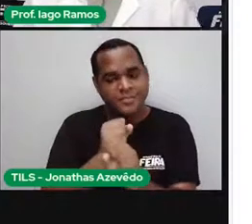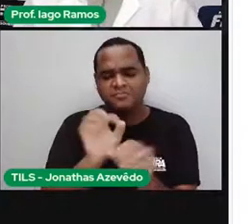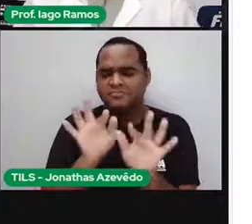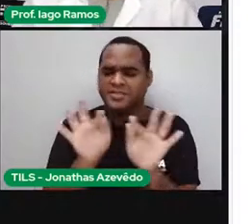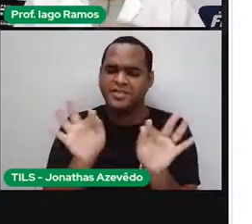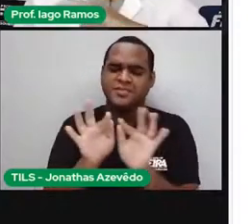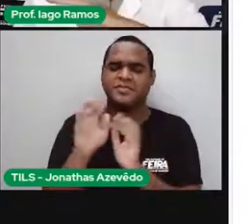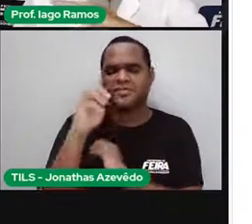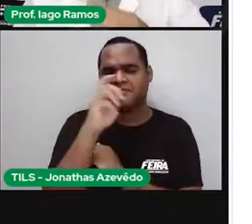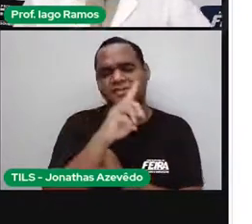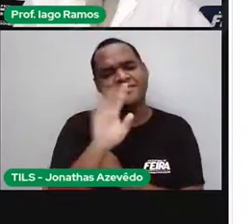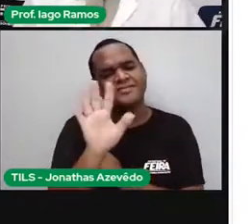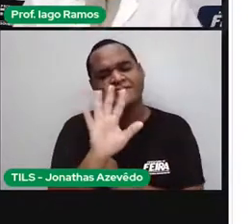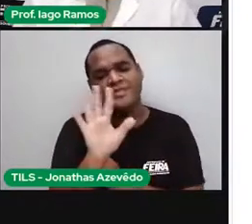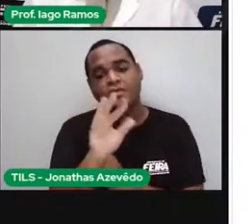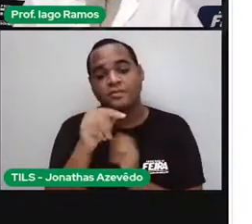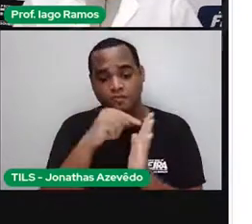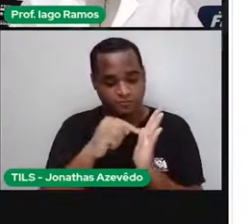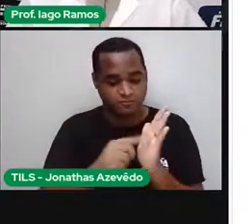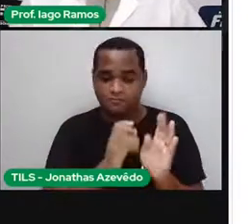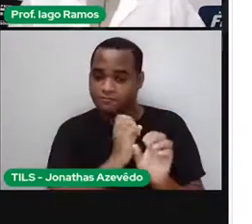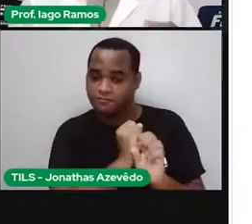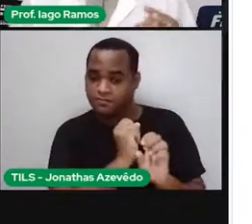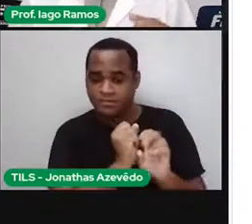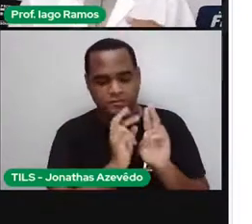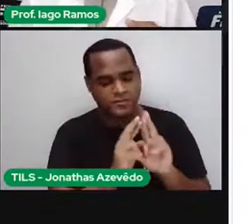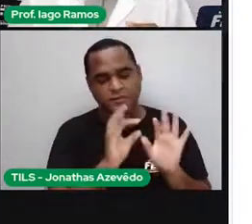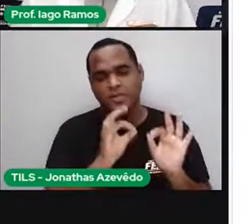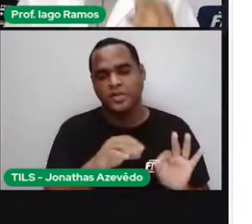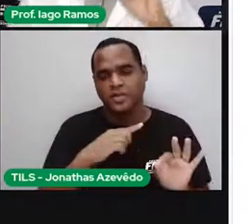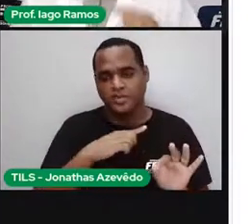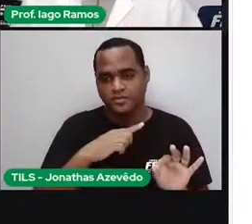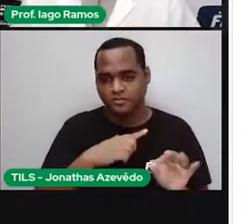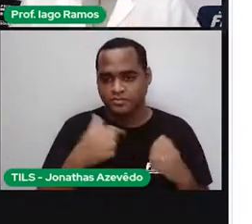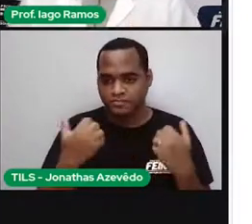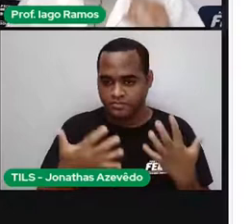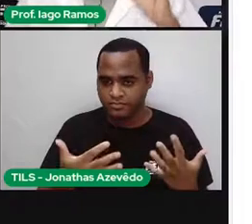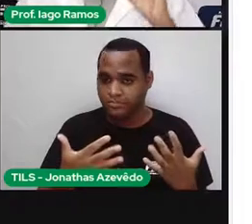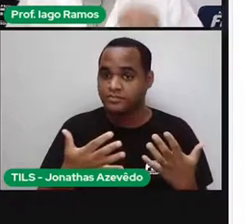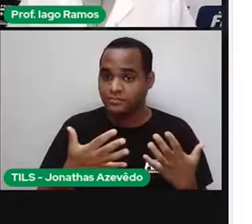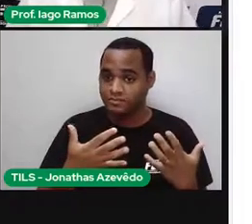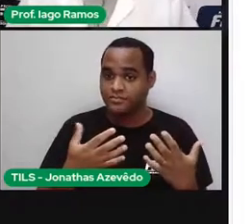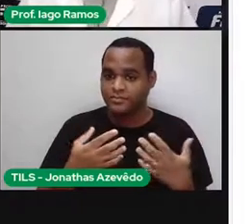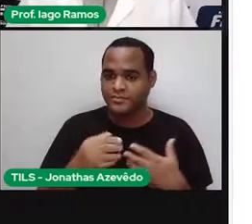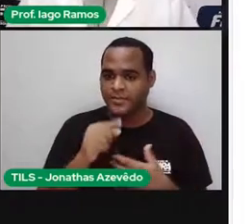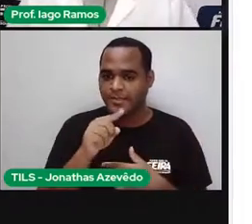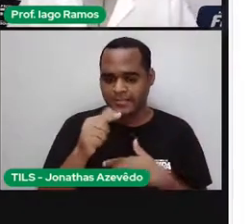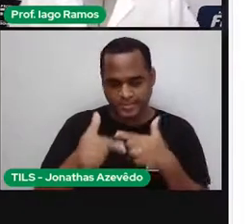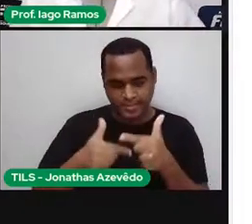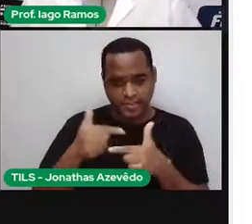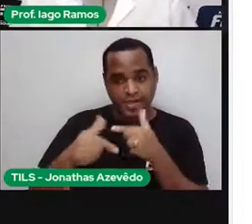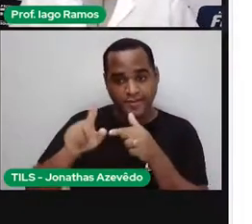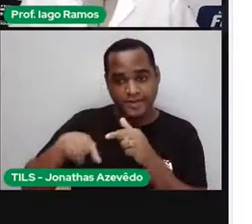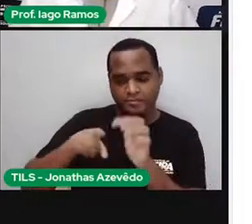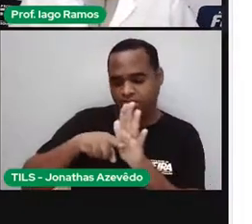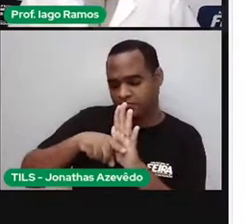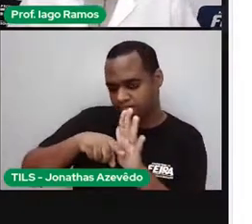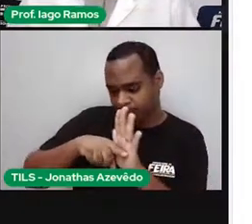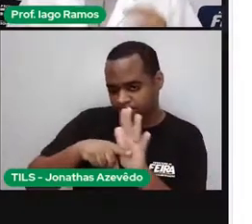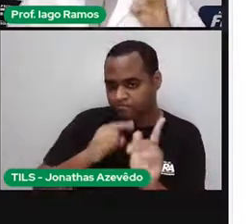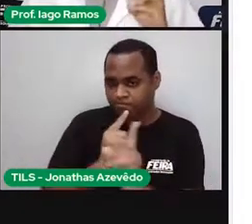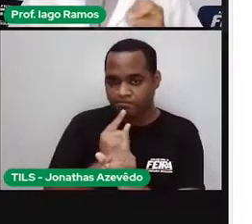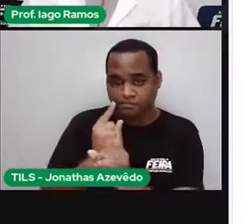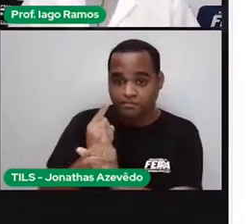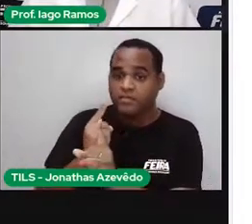calculadora simples de celular não tem problema belezinha mas assim ó em um trabalho de investigação